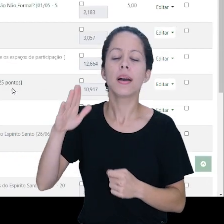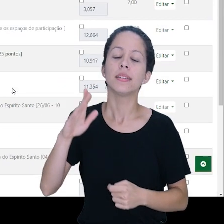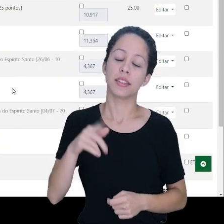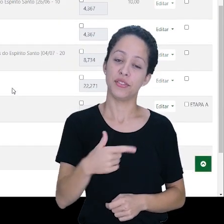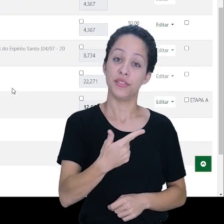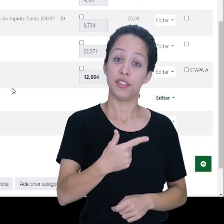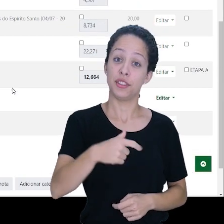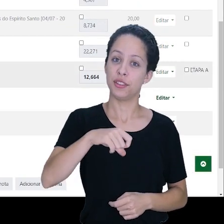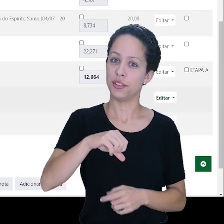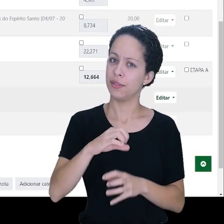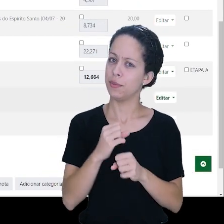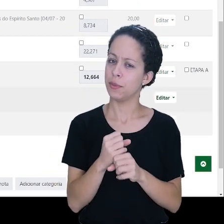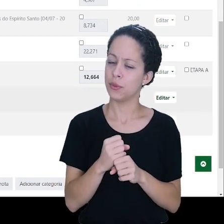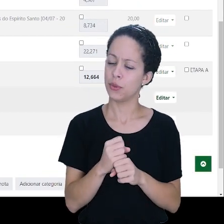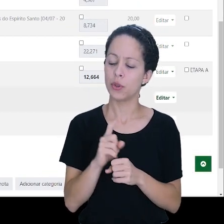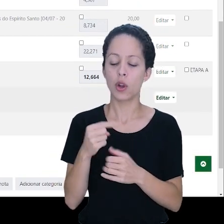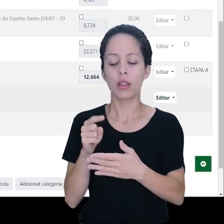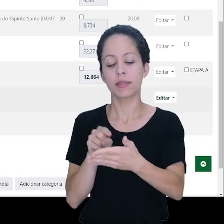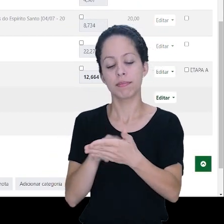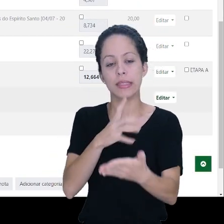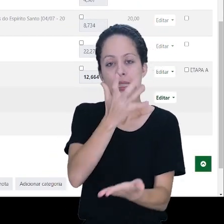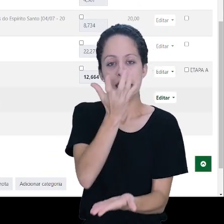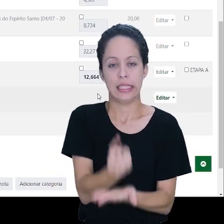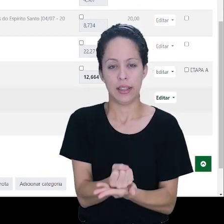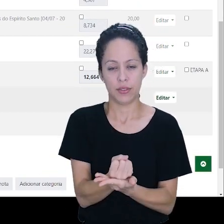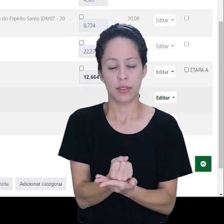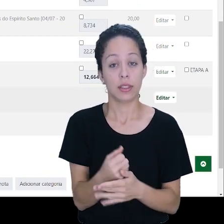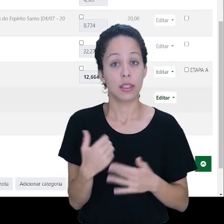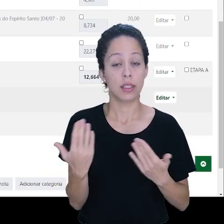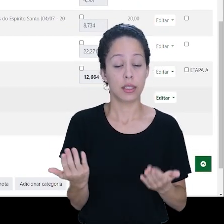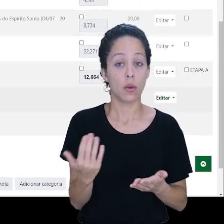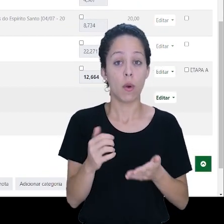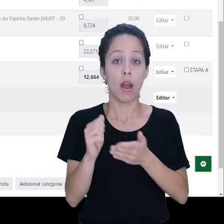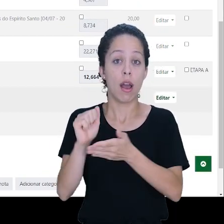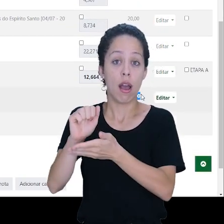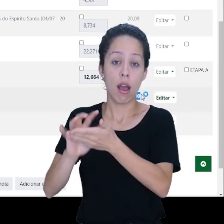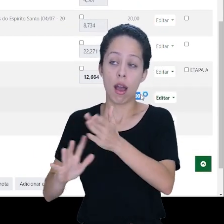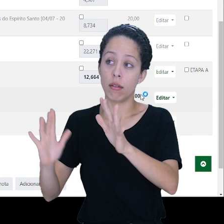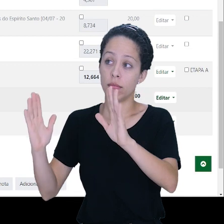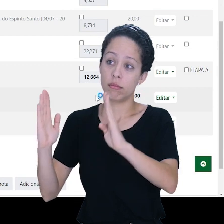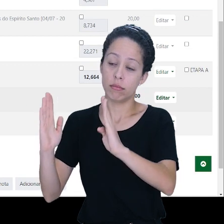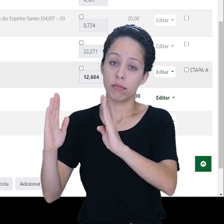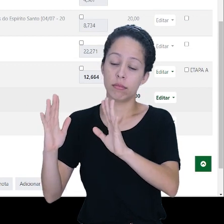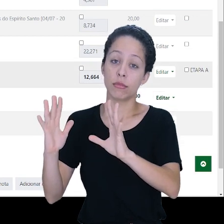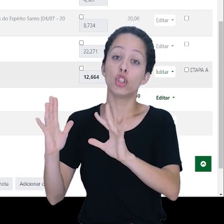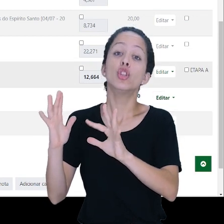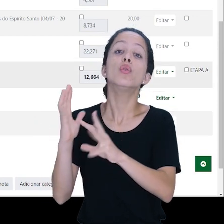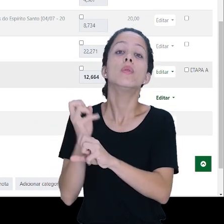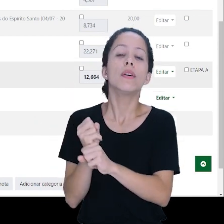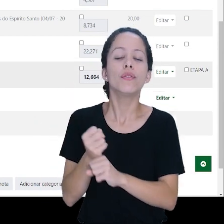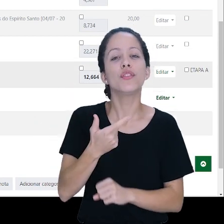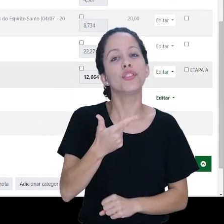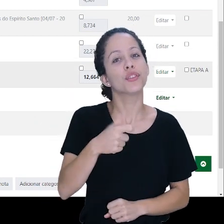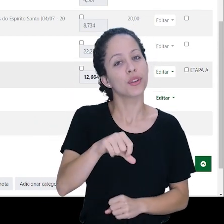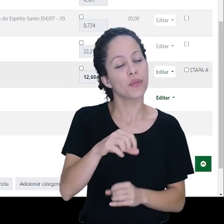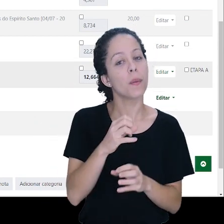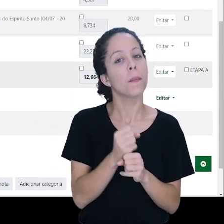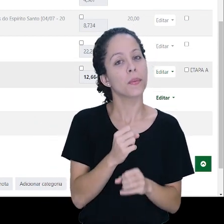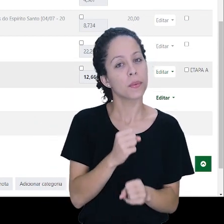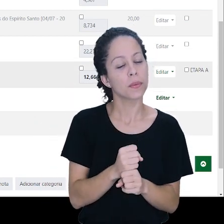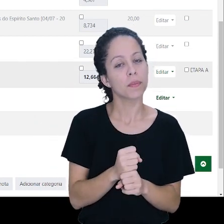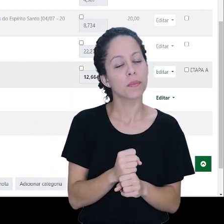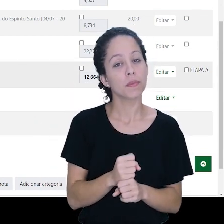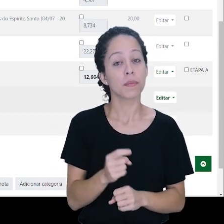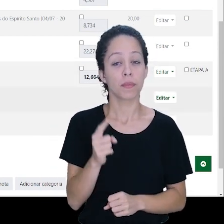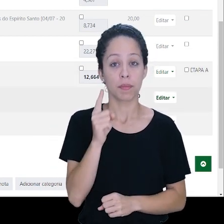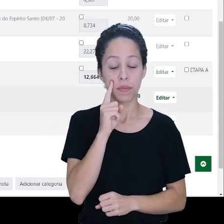você vai ver que a etapa a total já é descrito como 29 pontos e você vê que ela inicia aqui